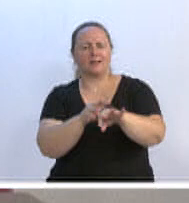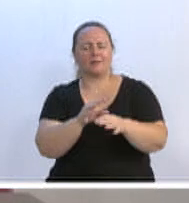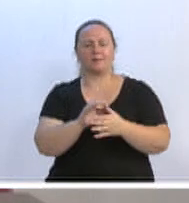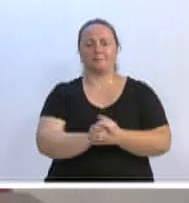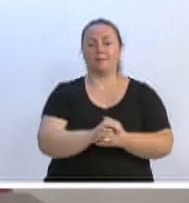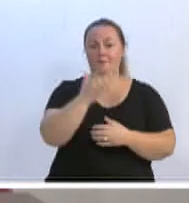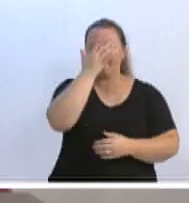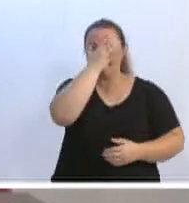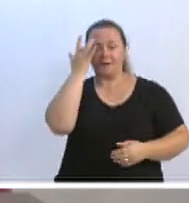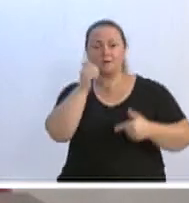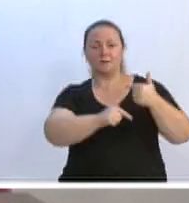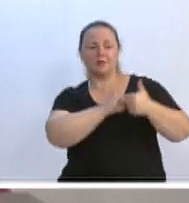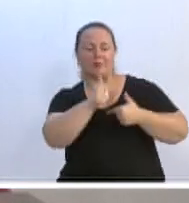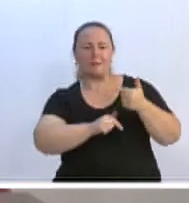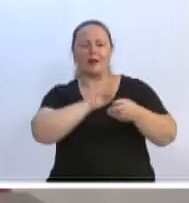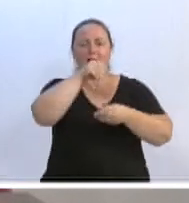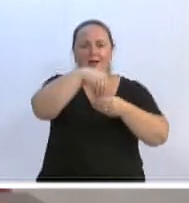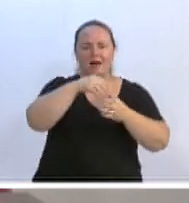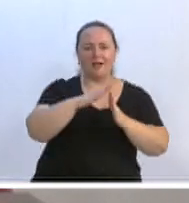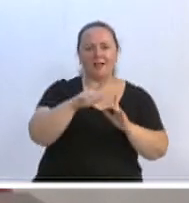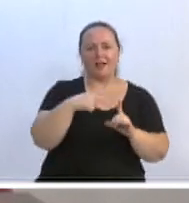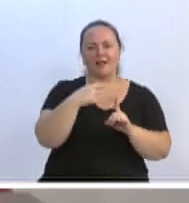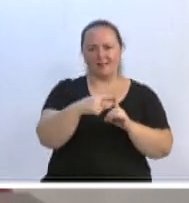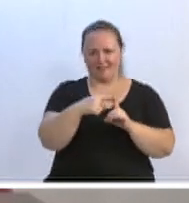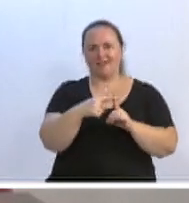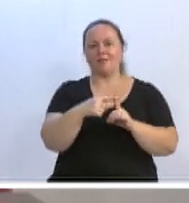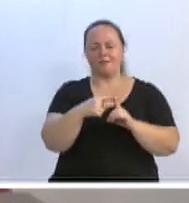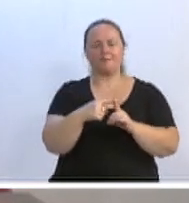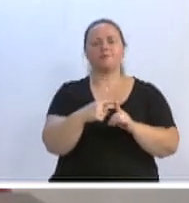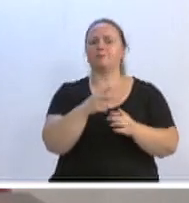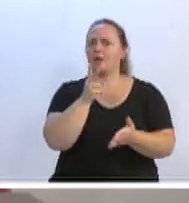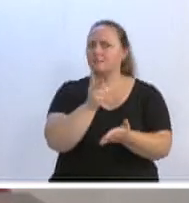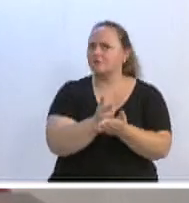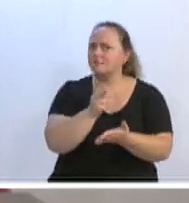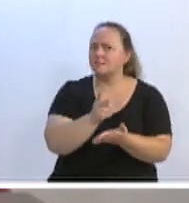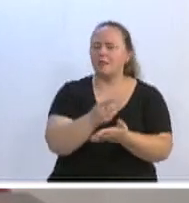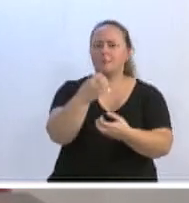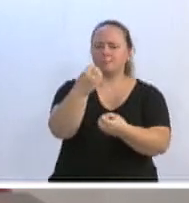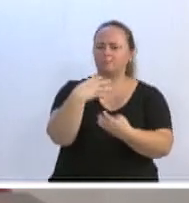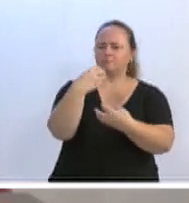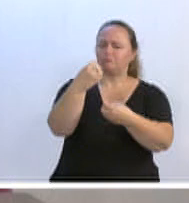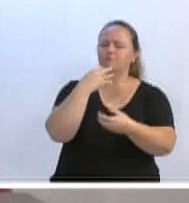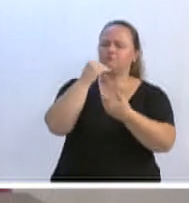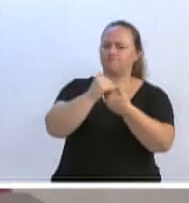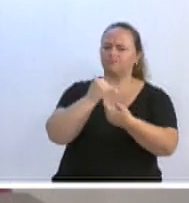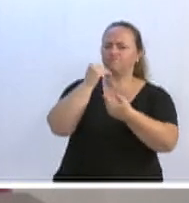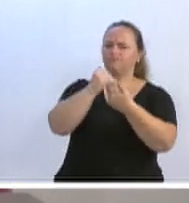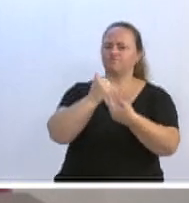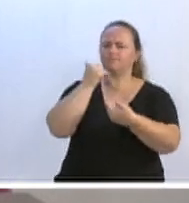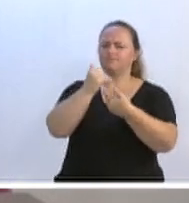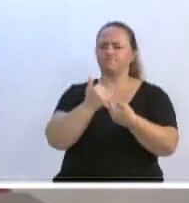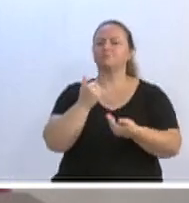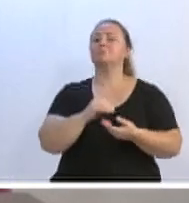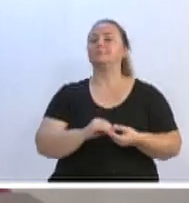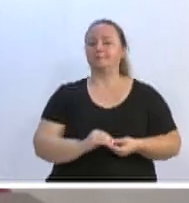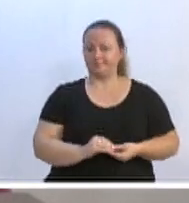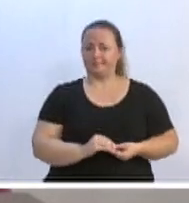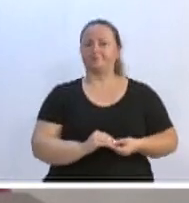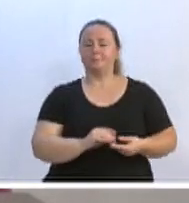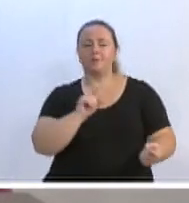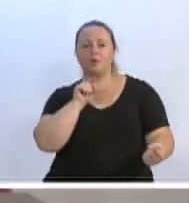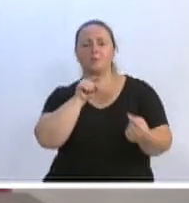obreiros, principalmente os pastores, recebem ensinos e instruções com o objetivo